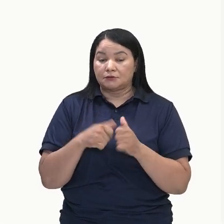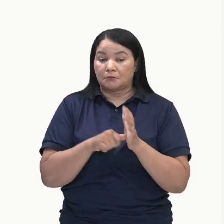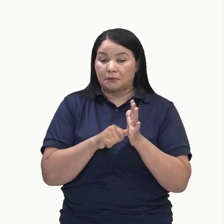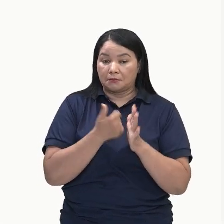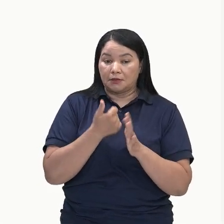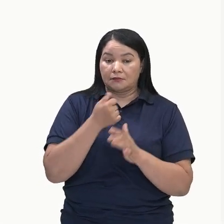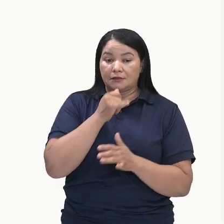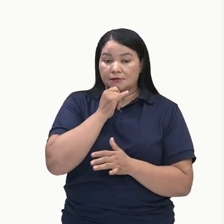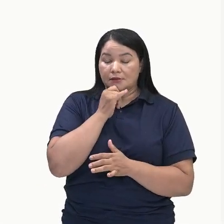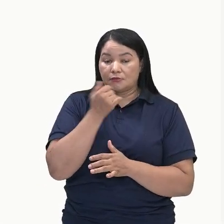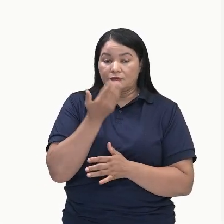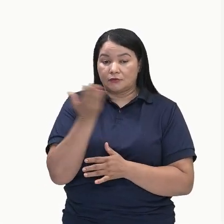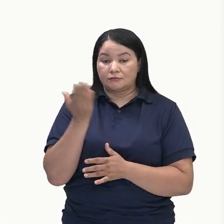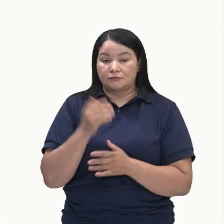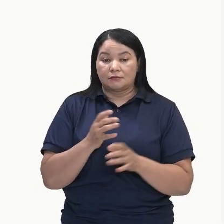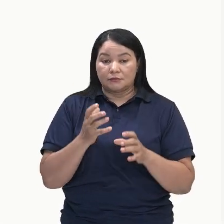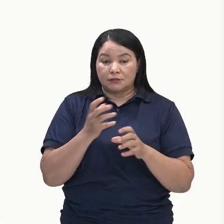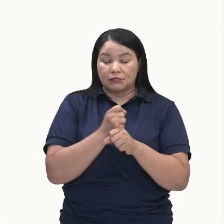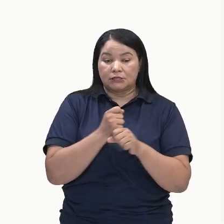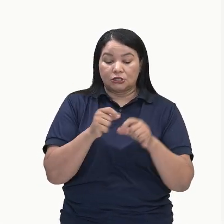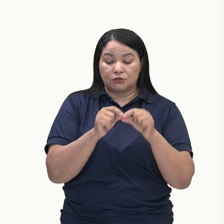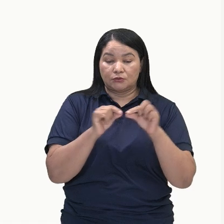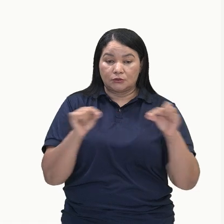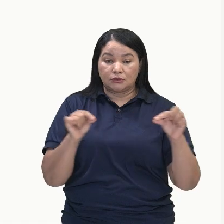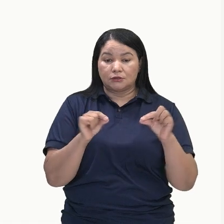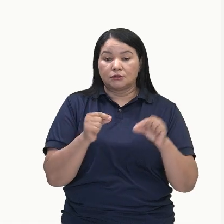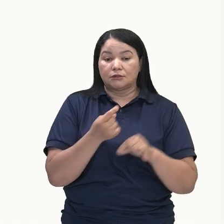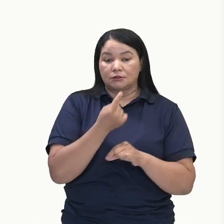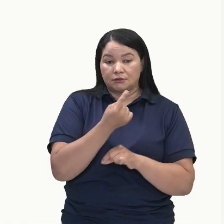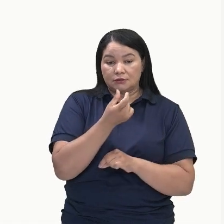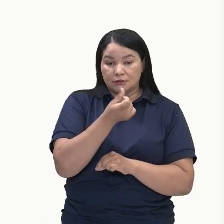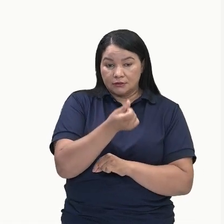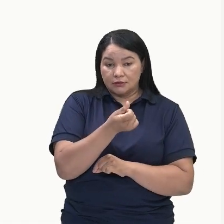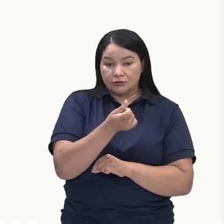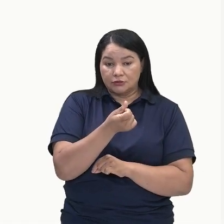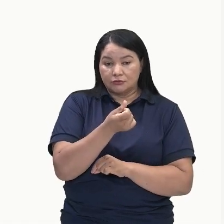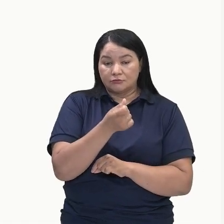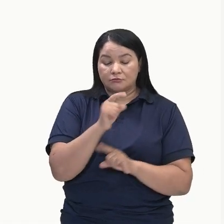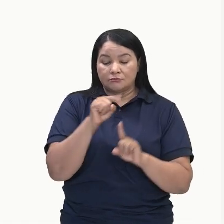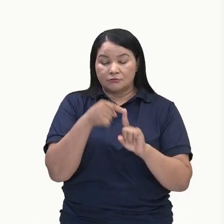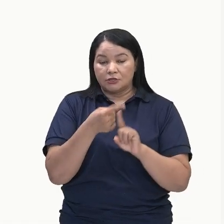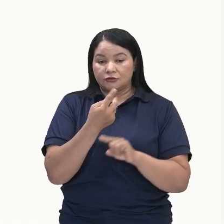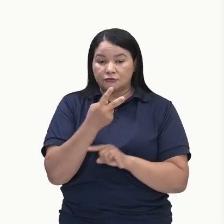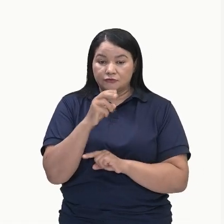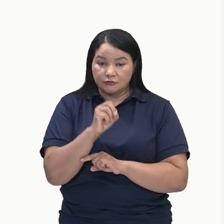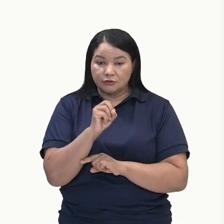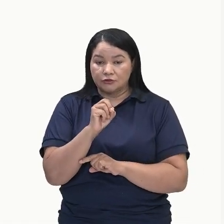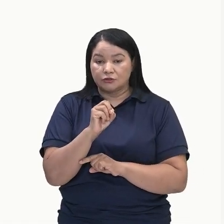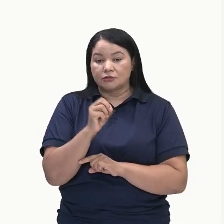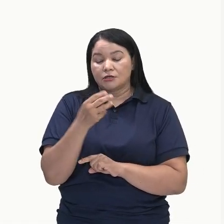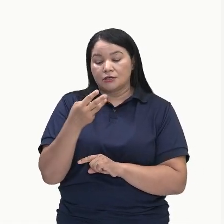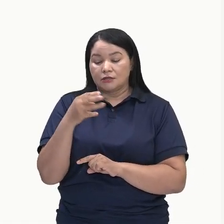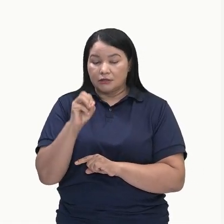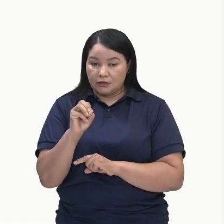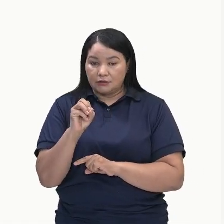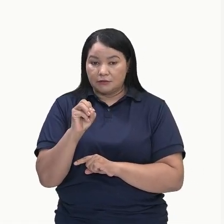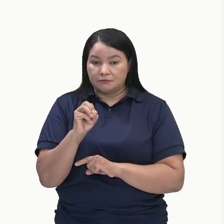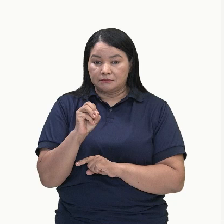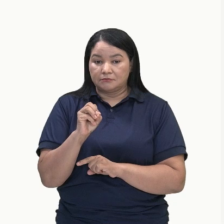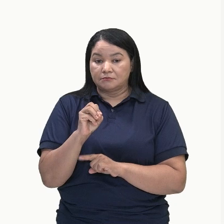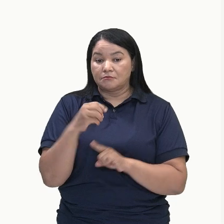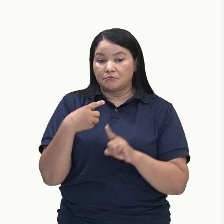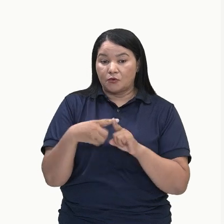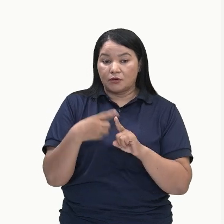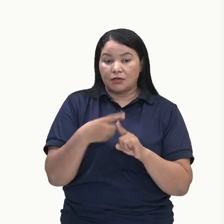exemplo, onde as medidas adotadas foram 16, 20 e 30. Por quê?